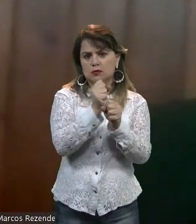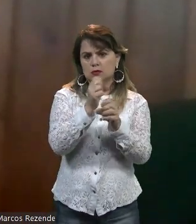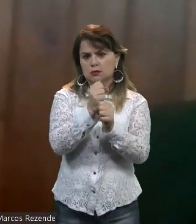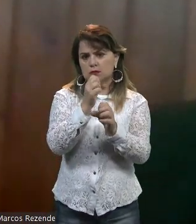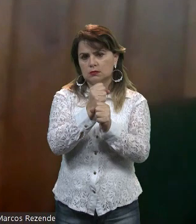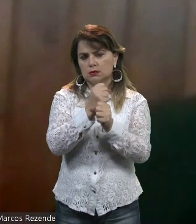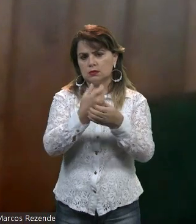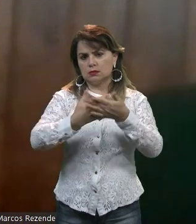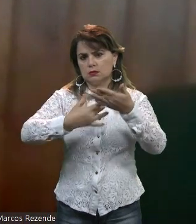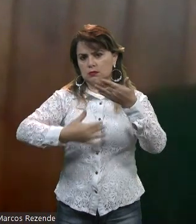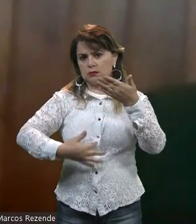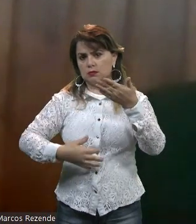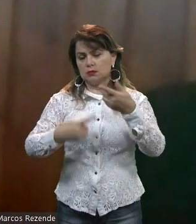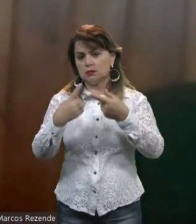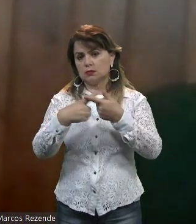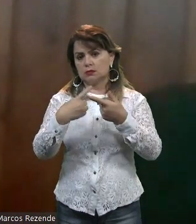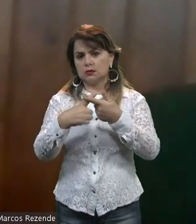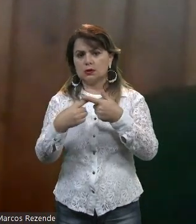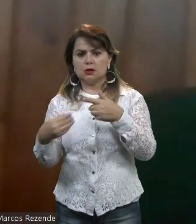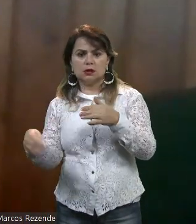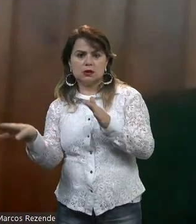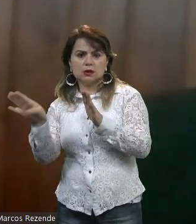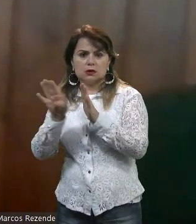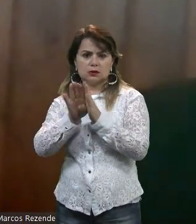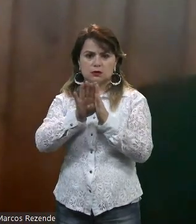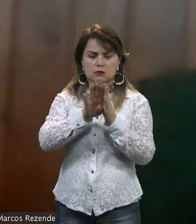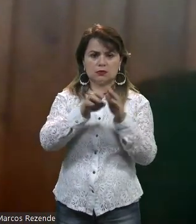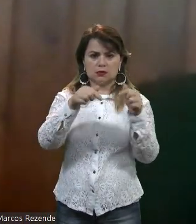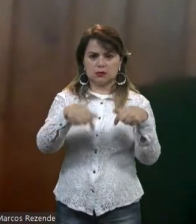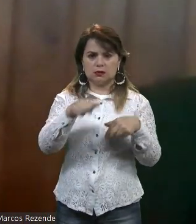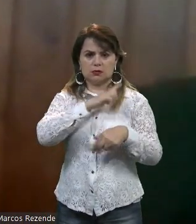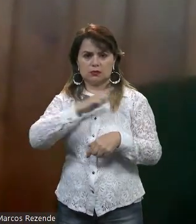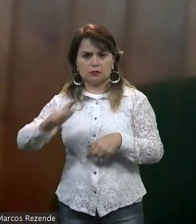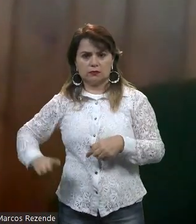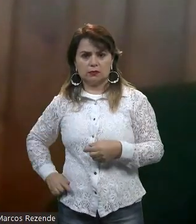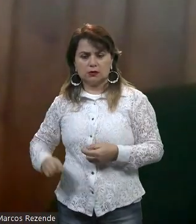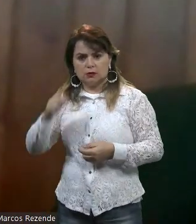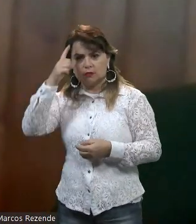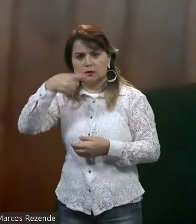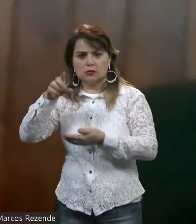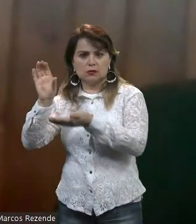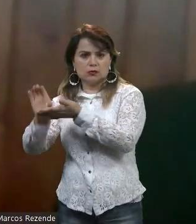governo federal de R$1.014.000,